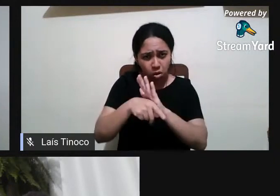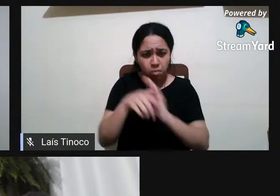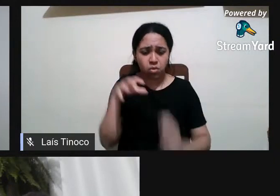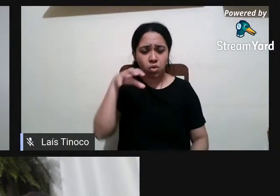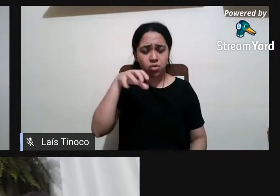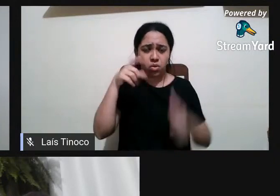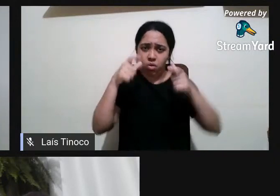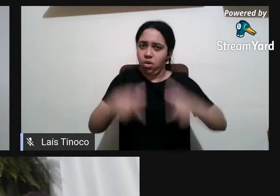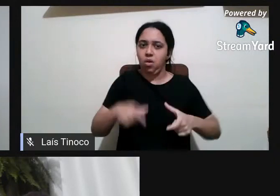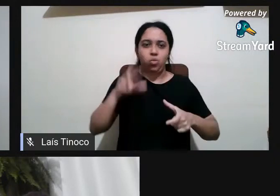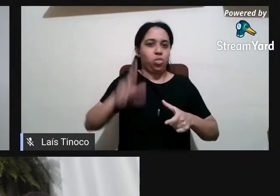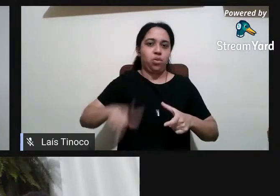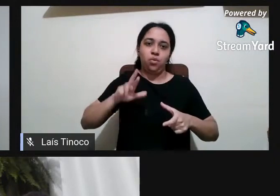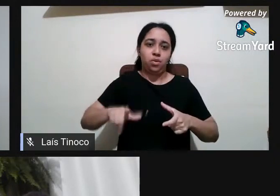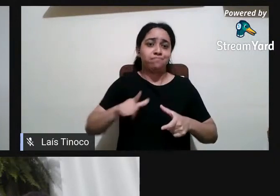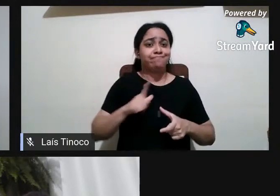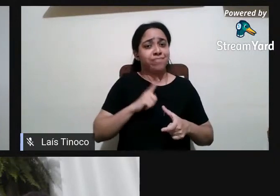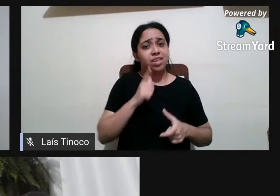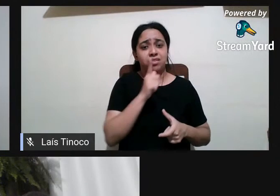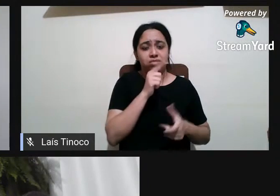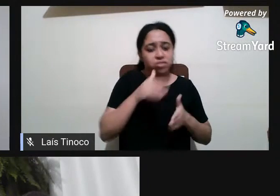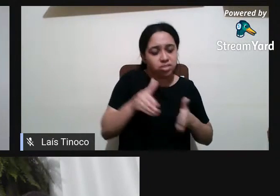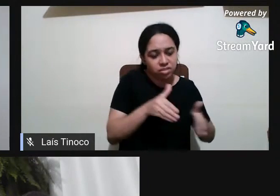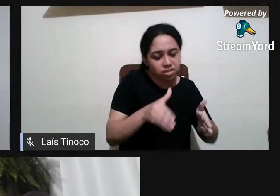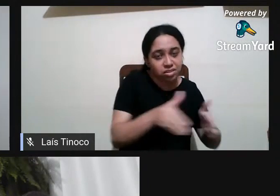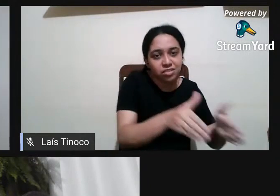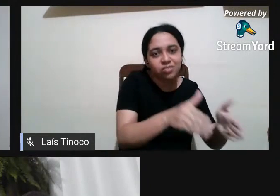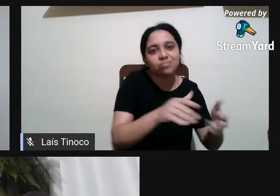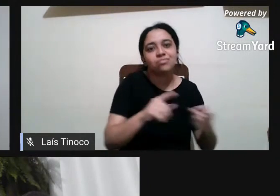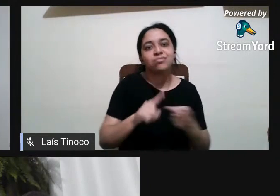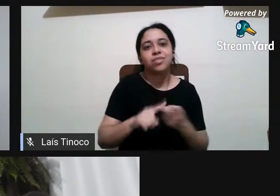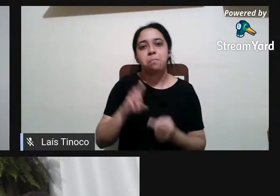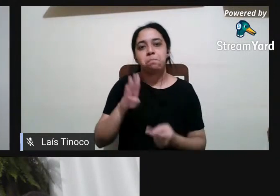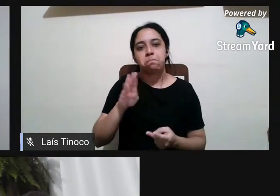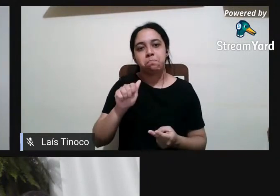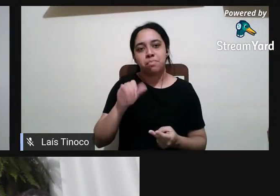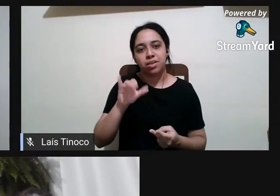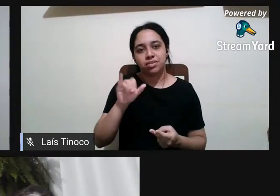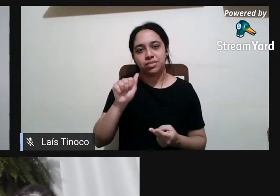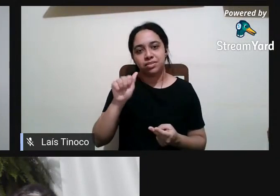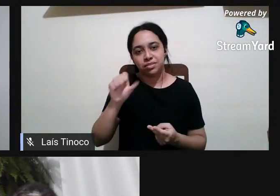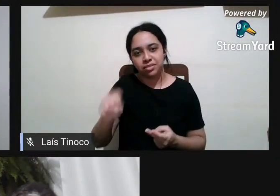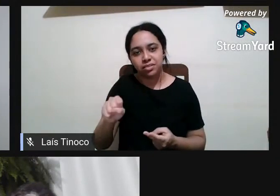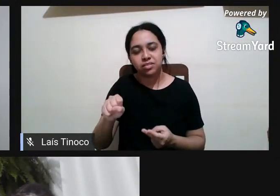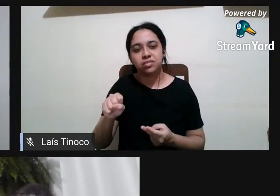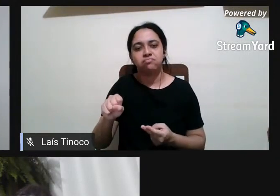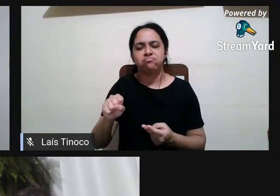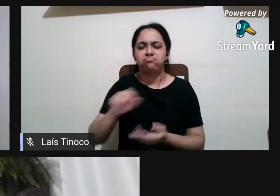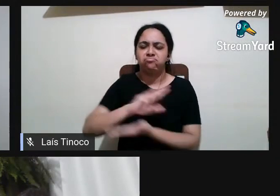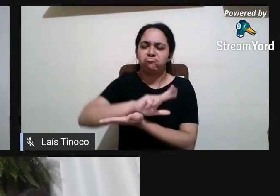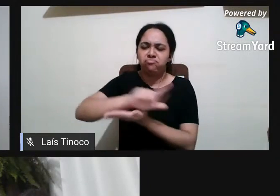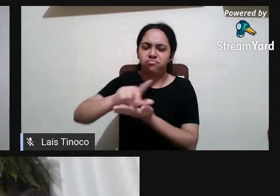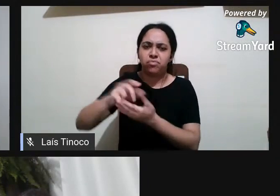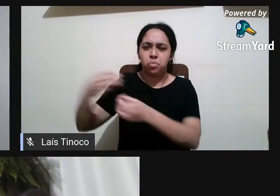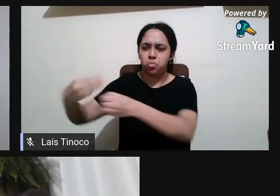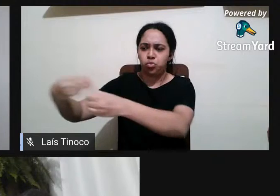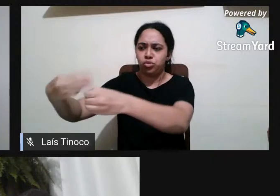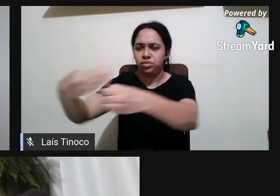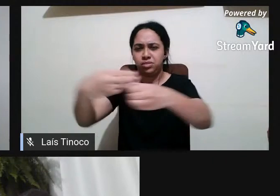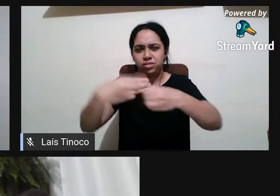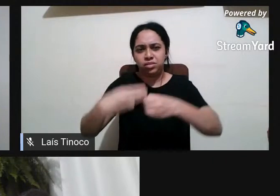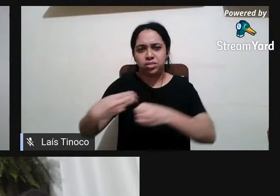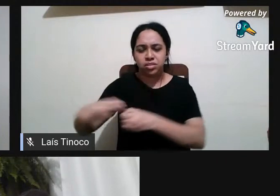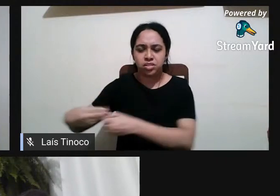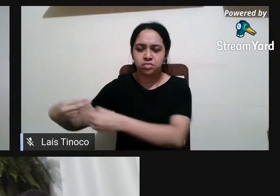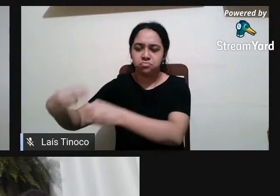nós temos os rios aí, as bacias hidrográficas, que percorrem vários municípios, chegam até a nossa costa. Então,